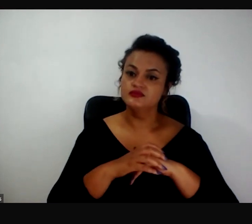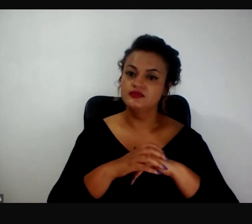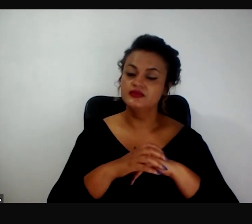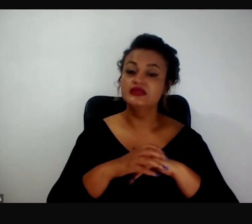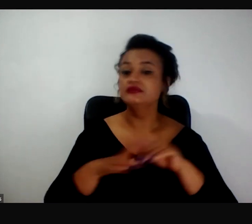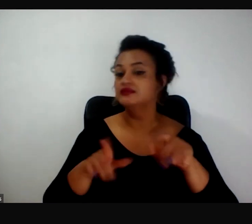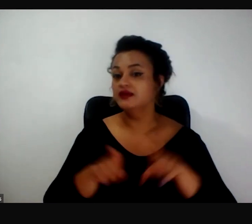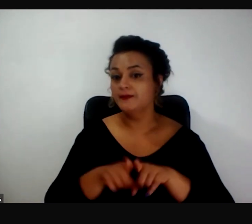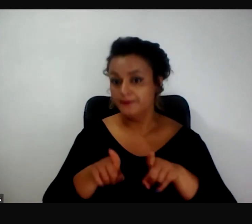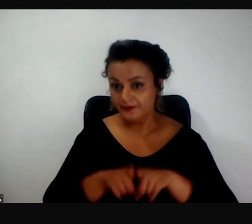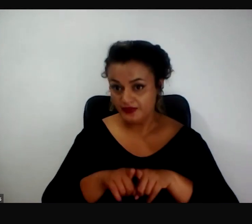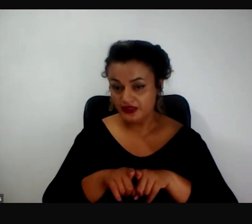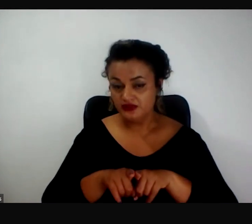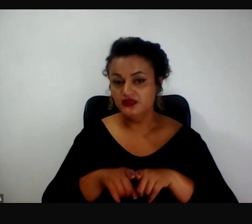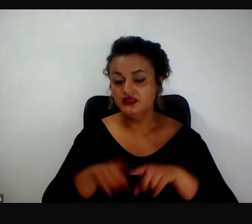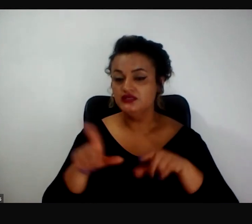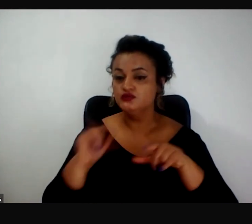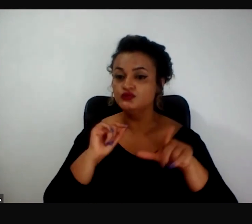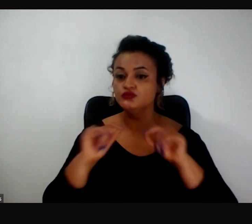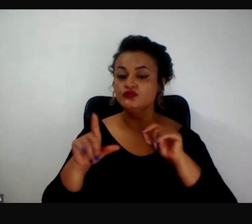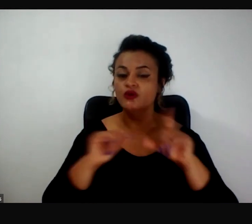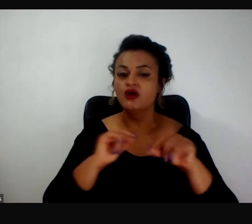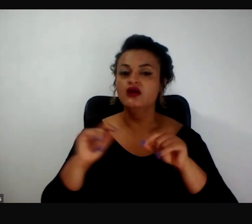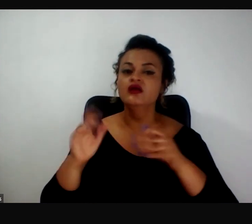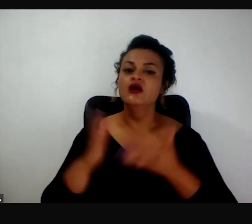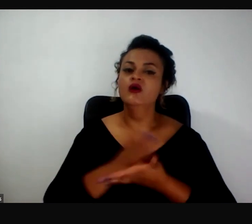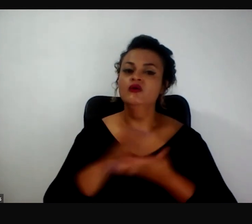se adicionava uma eventual